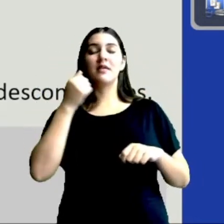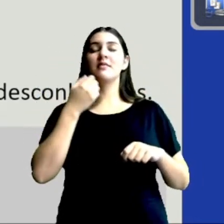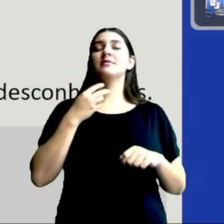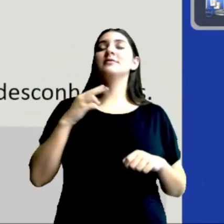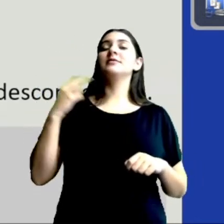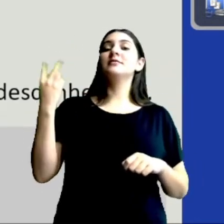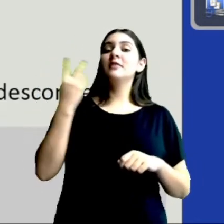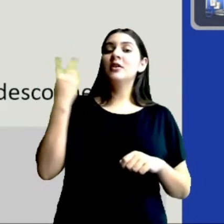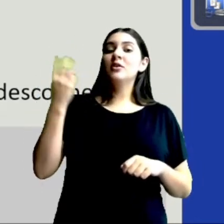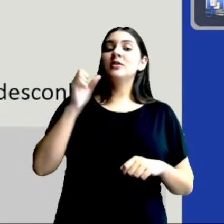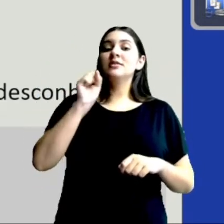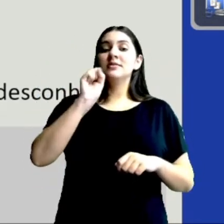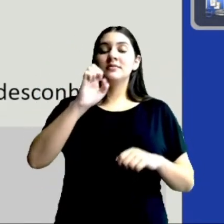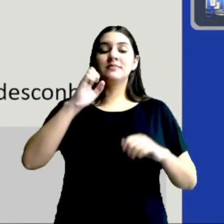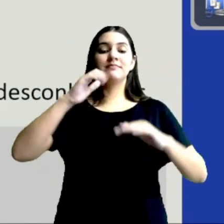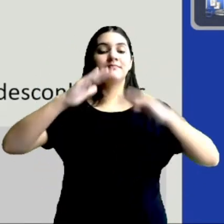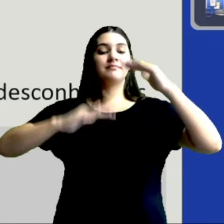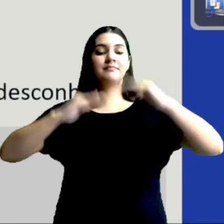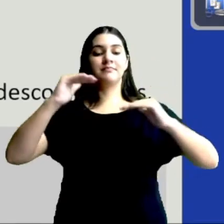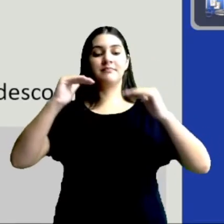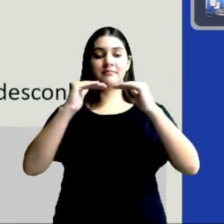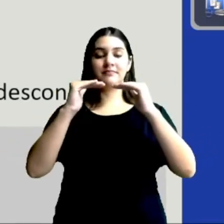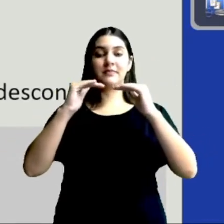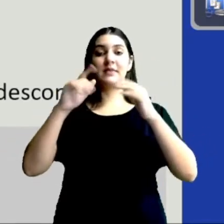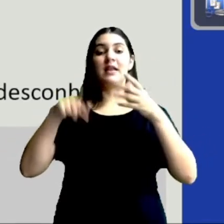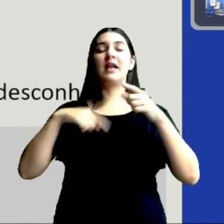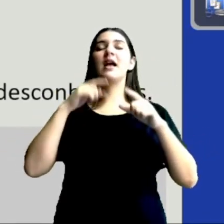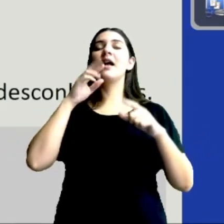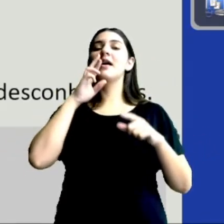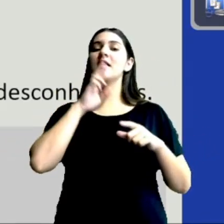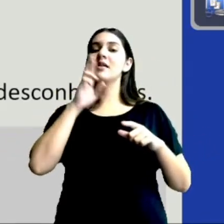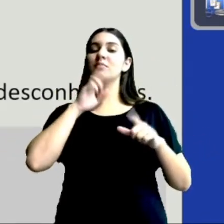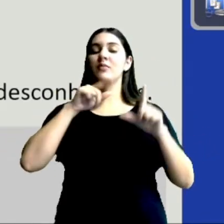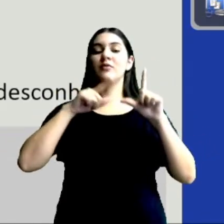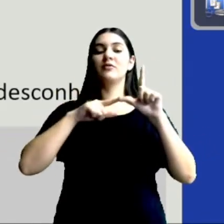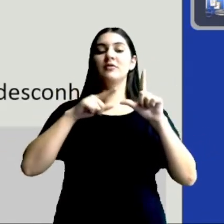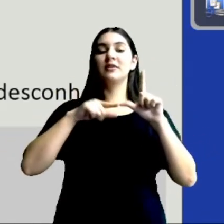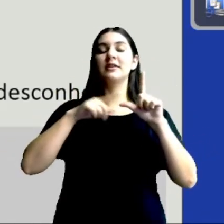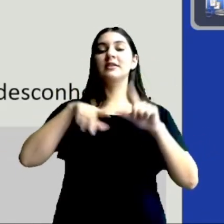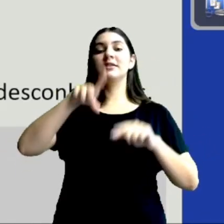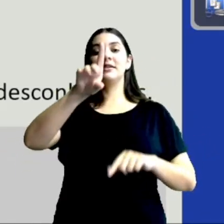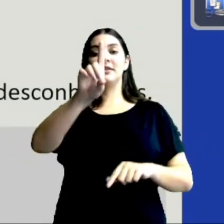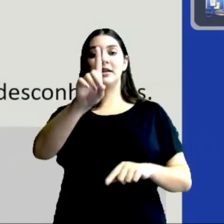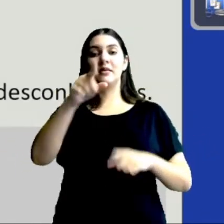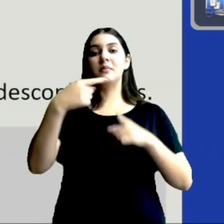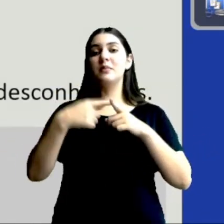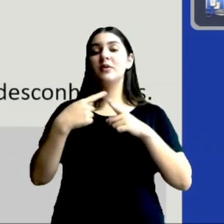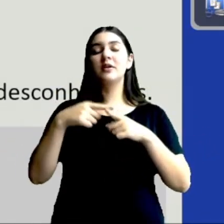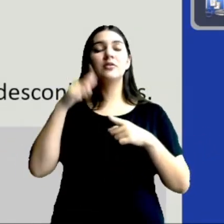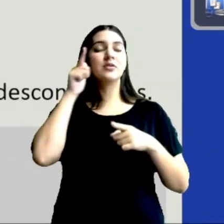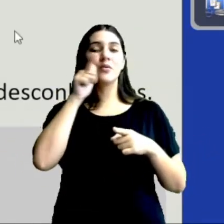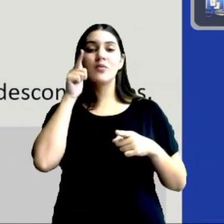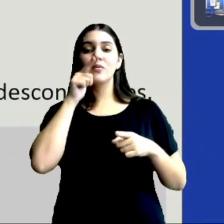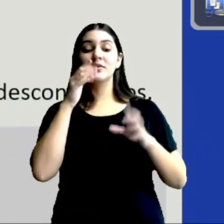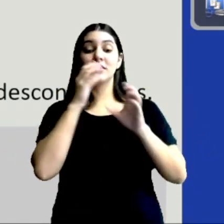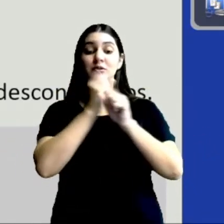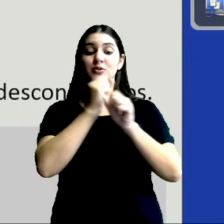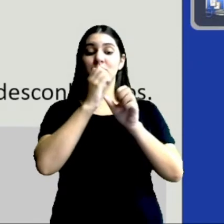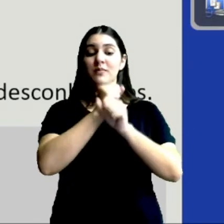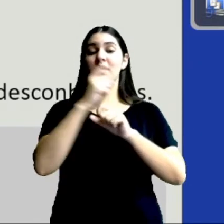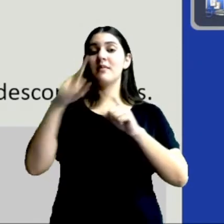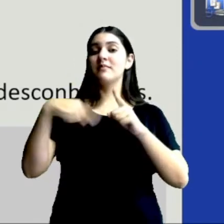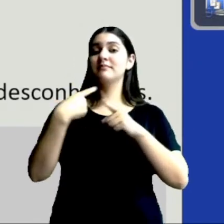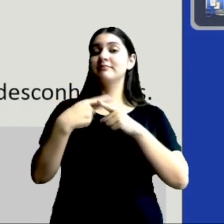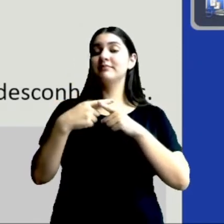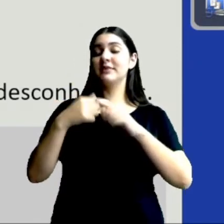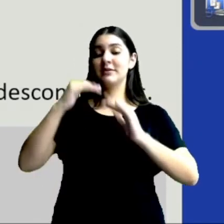a resposta correta é a letra D. Está em desequilíbrio e nem adianta fazer cálculos, porque a gente não consegue